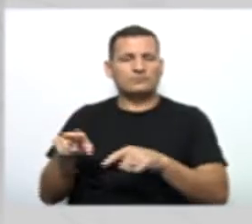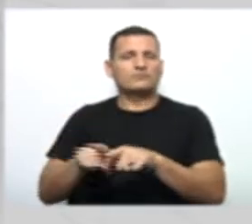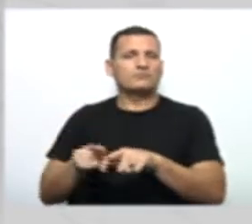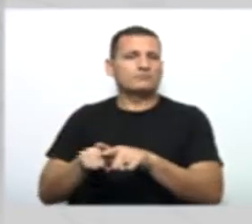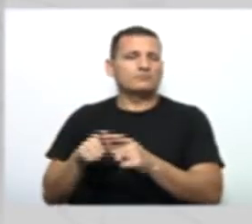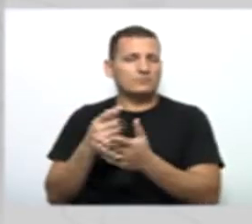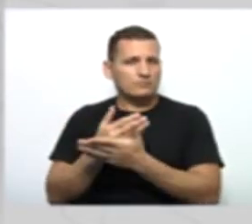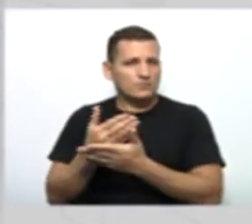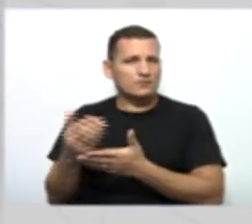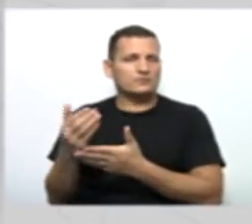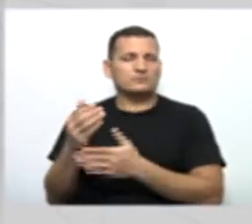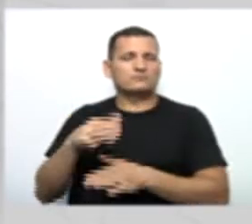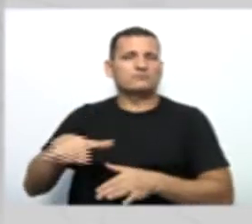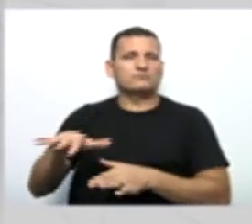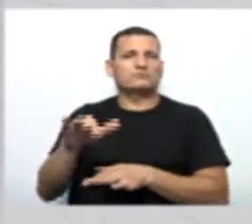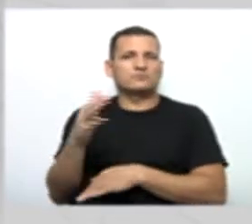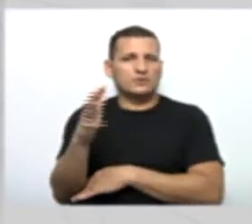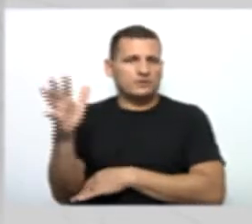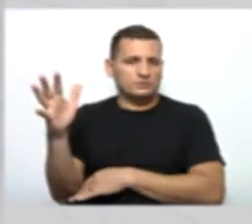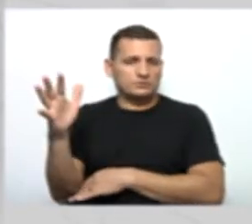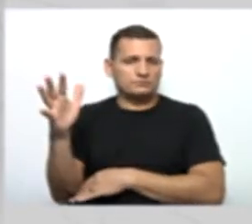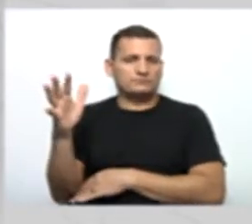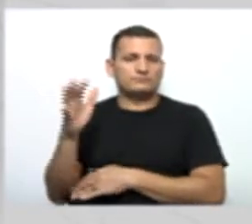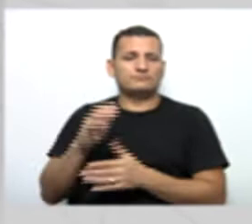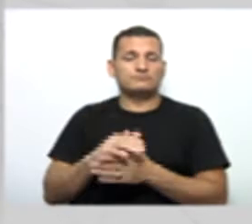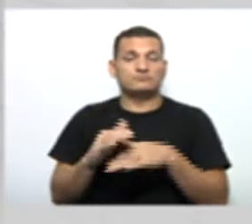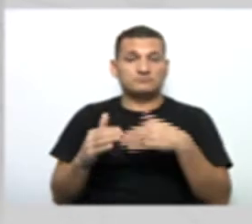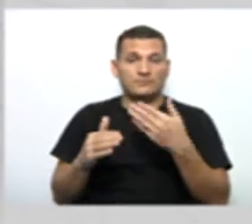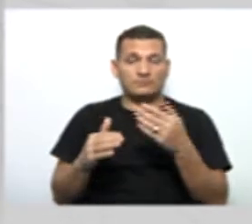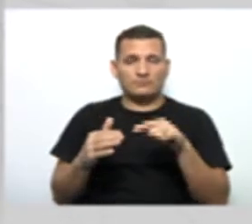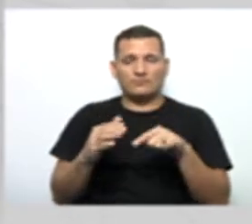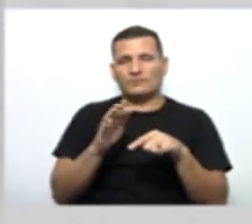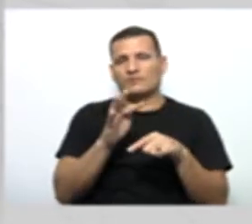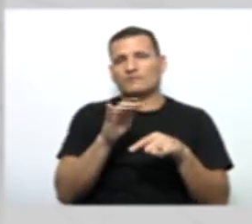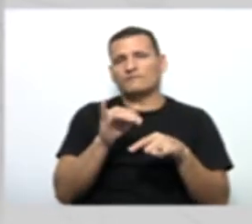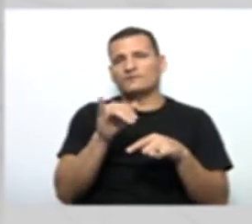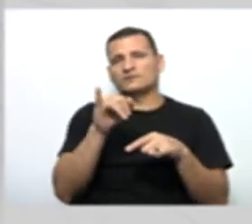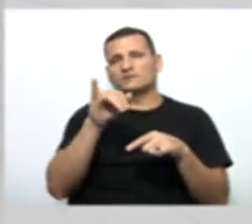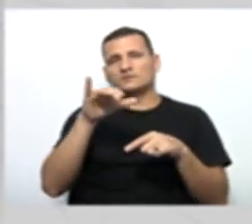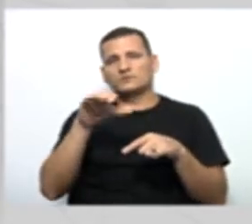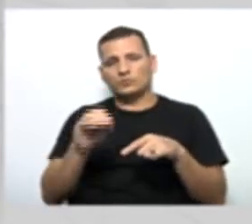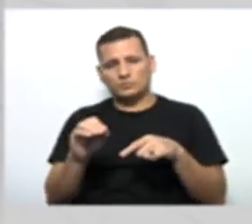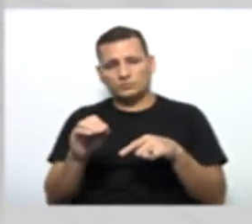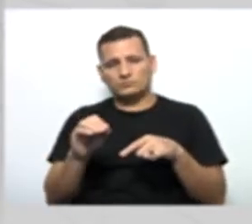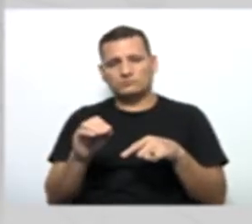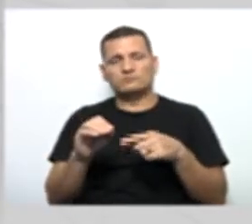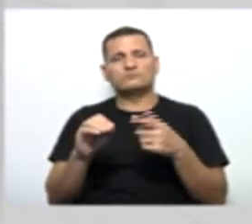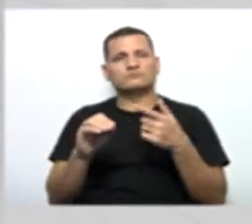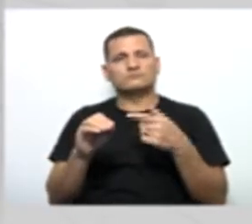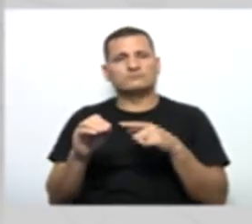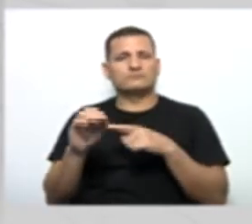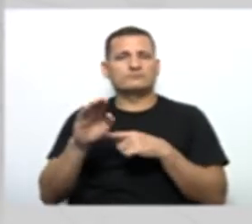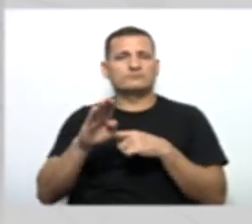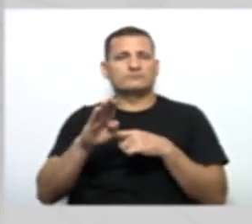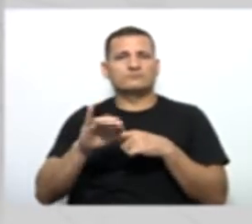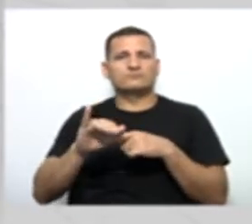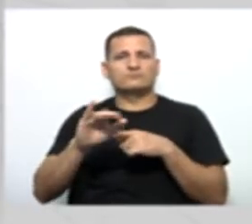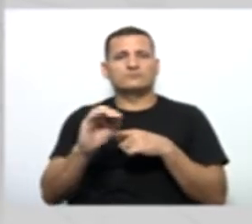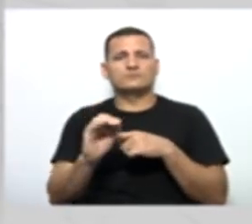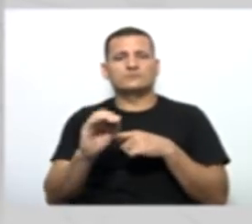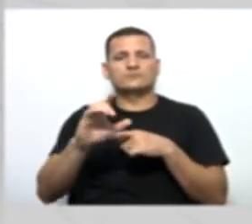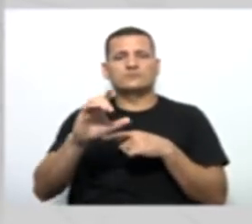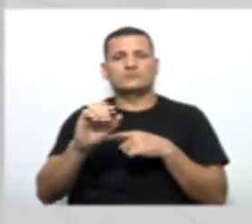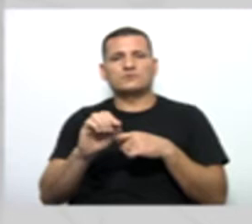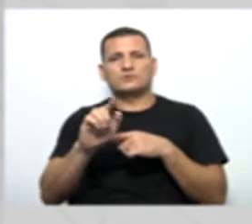ambiente. Isto é, o meio ambiente físico e biológico. Ou seja, o meio ambiente também não